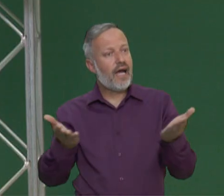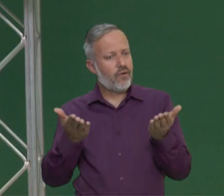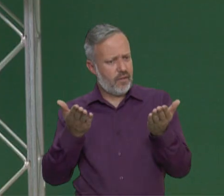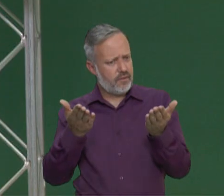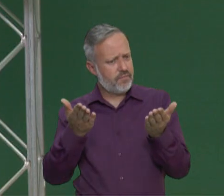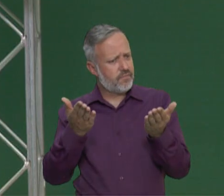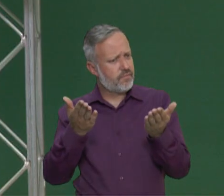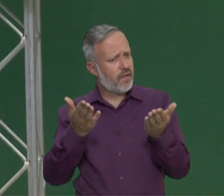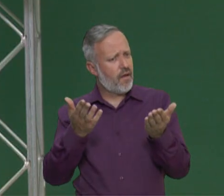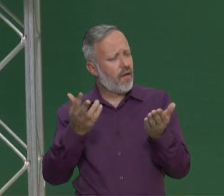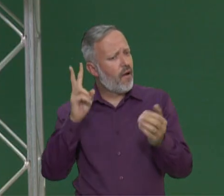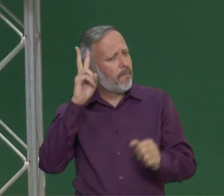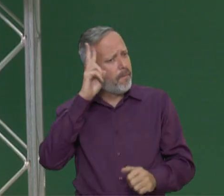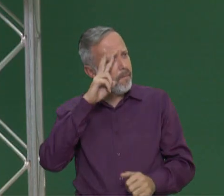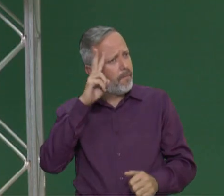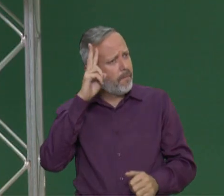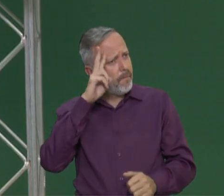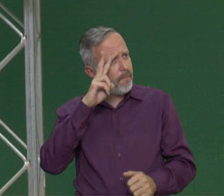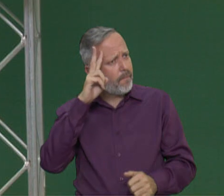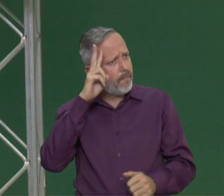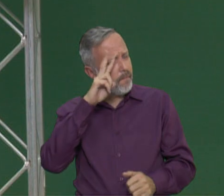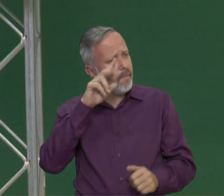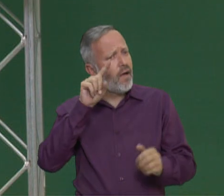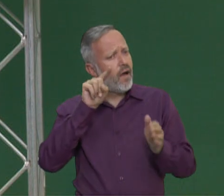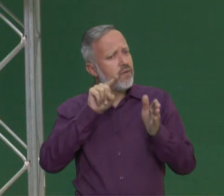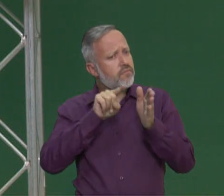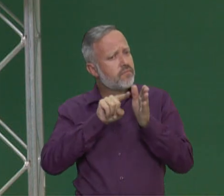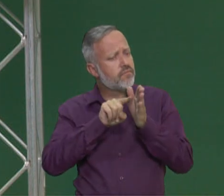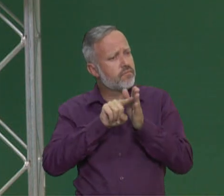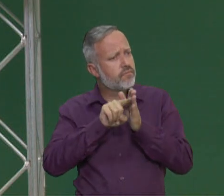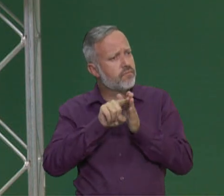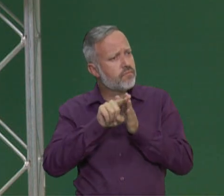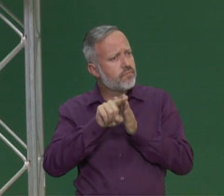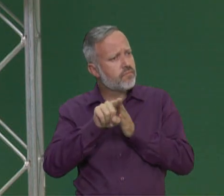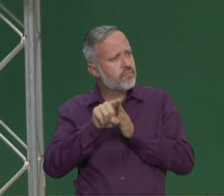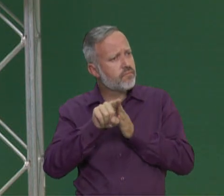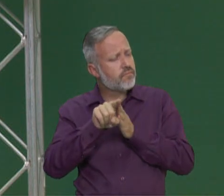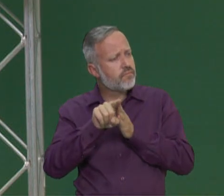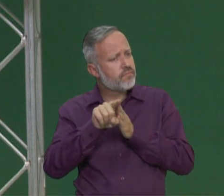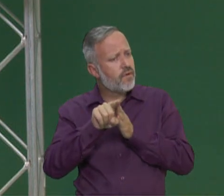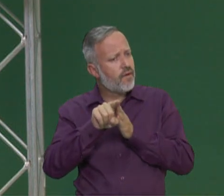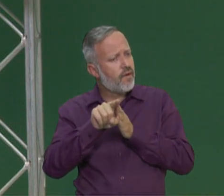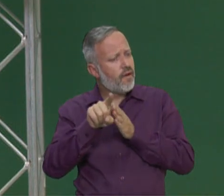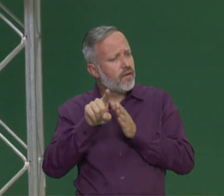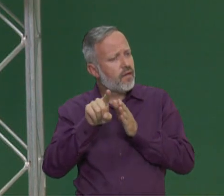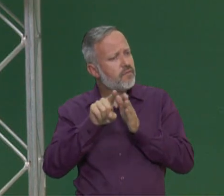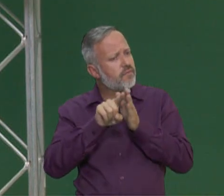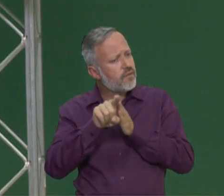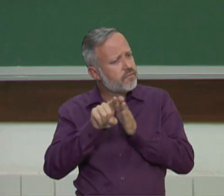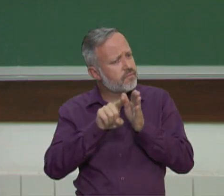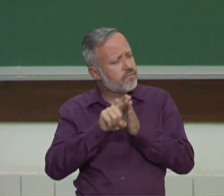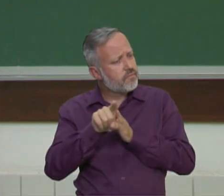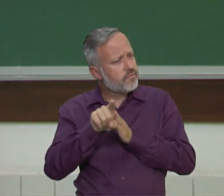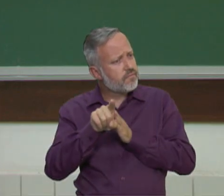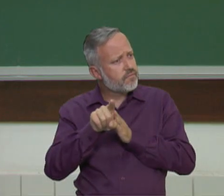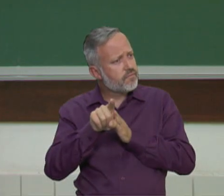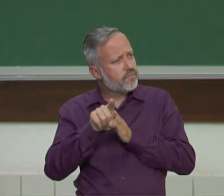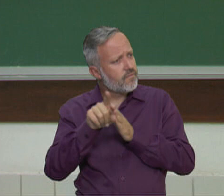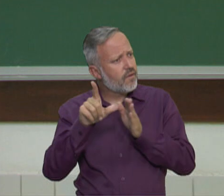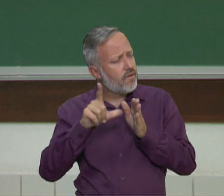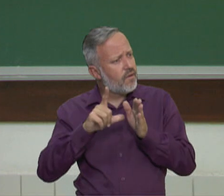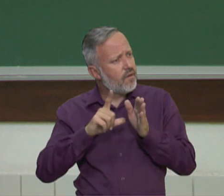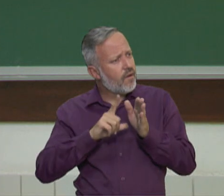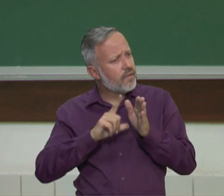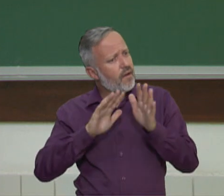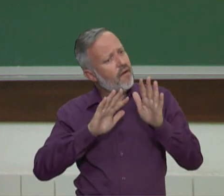nessa revisão do nosso quiz time, do nosso tempo para quiz, para questionário, a gente vai ter uma